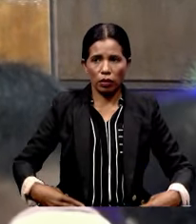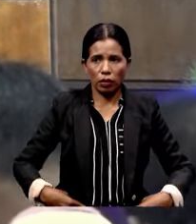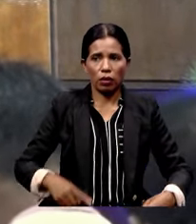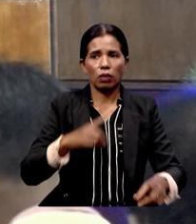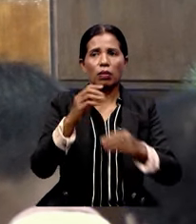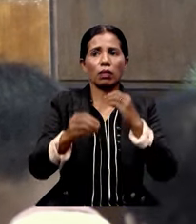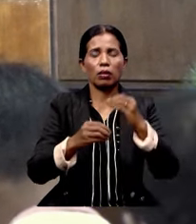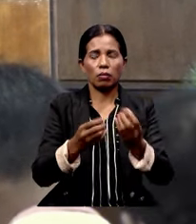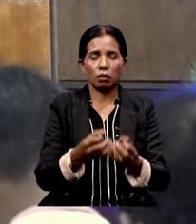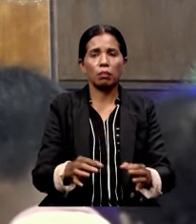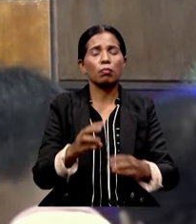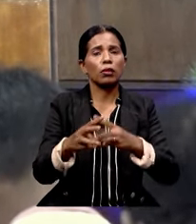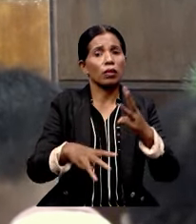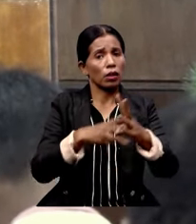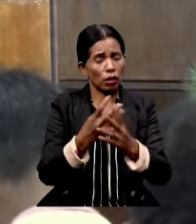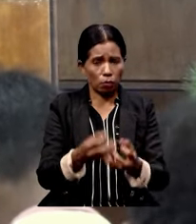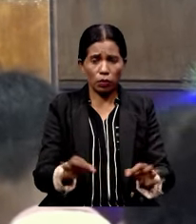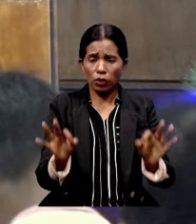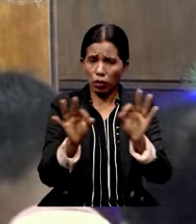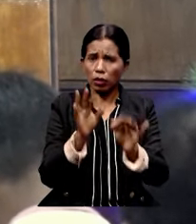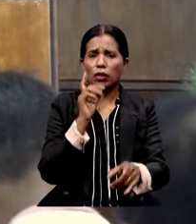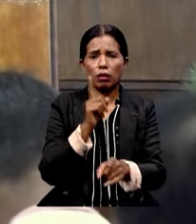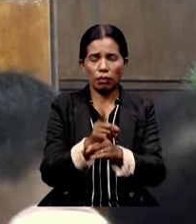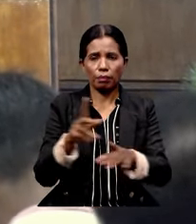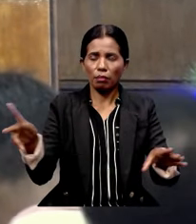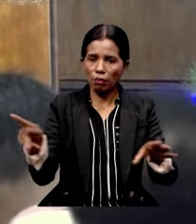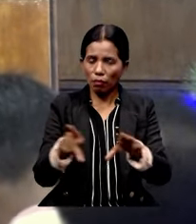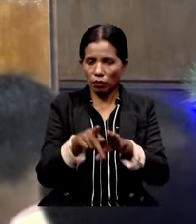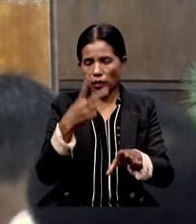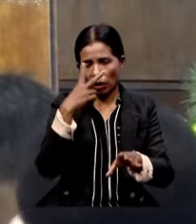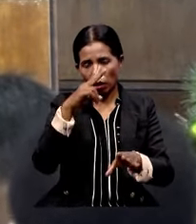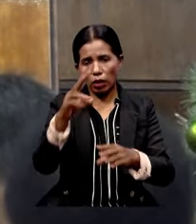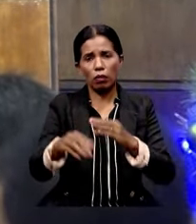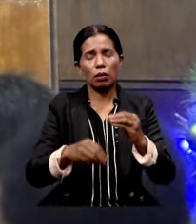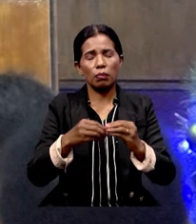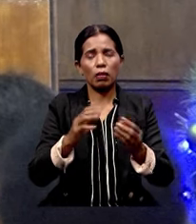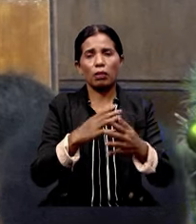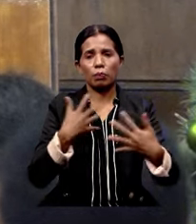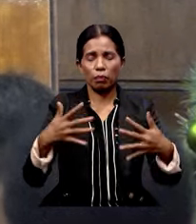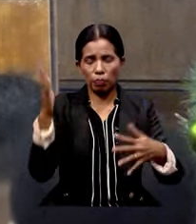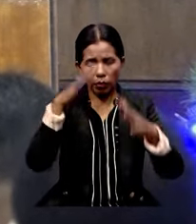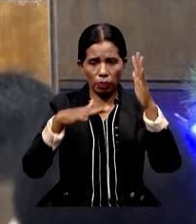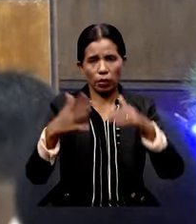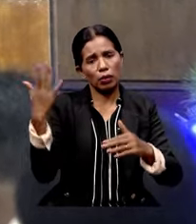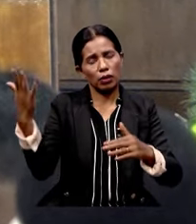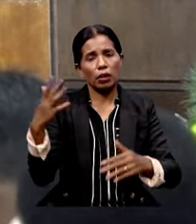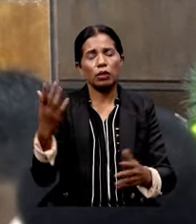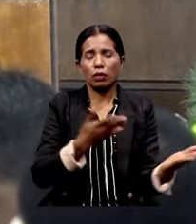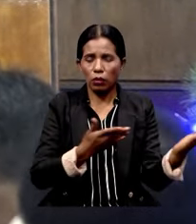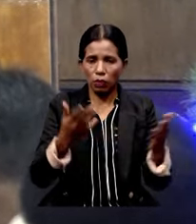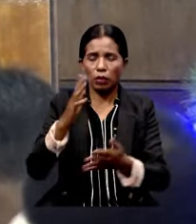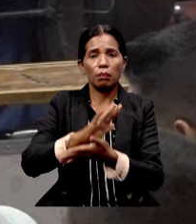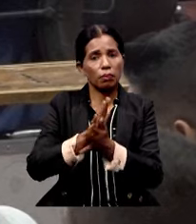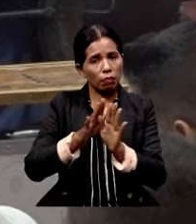global, mundial, importante. Tebes, a Tubela Halo participa da resolução de conflitos, da Tolor e Paz, construção do mundo ainda mais amigável,